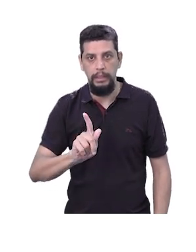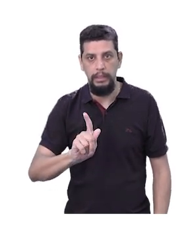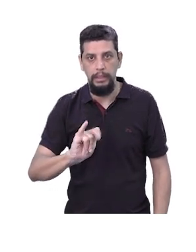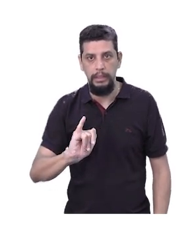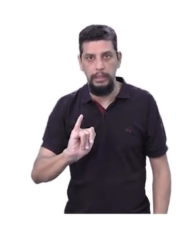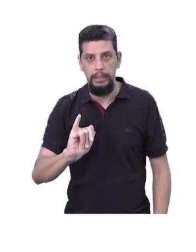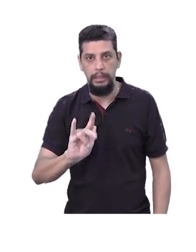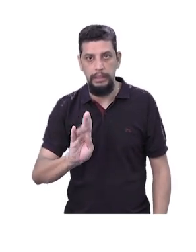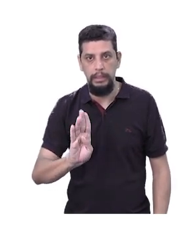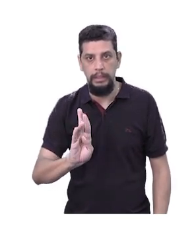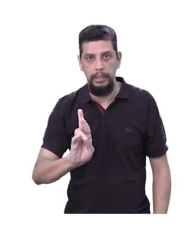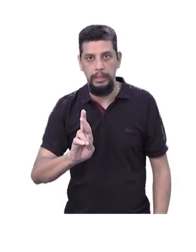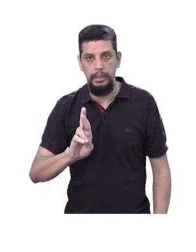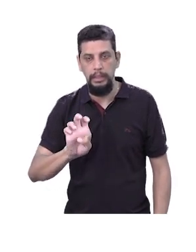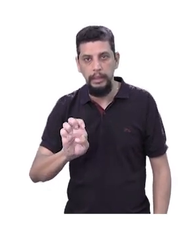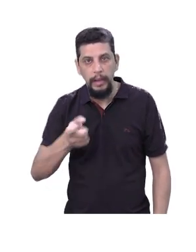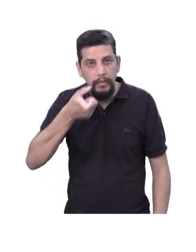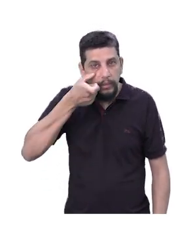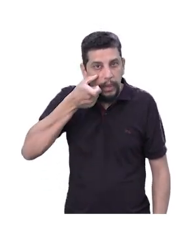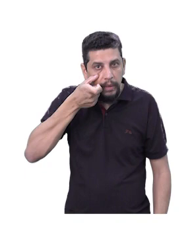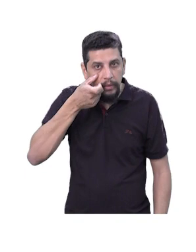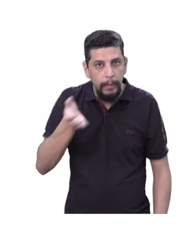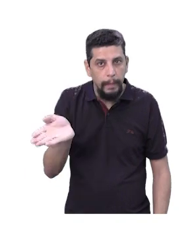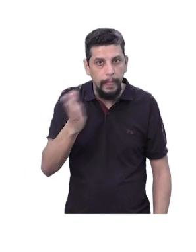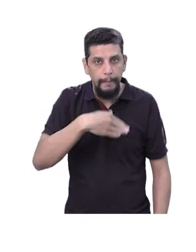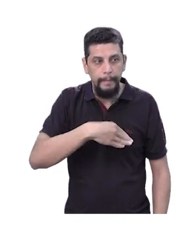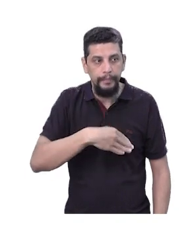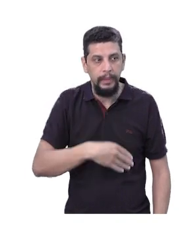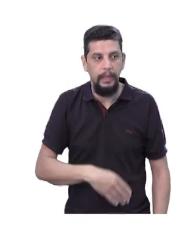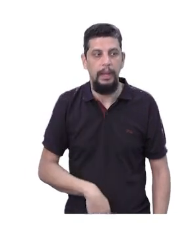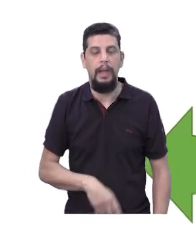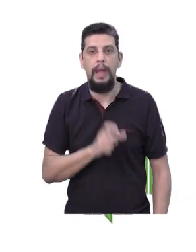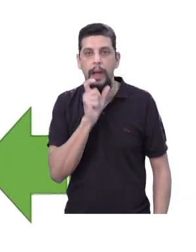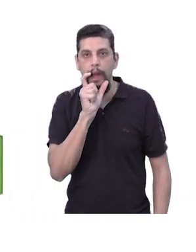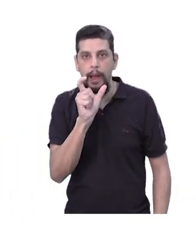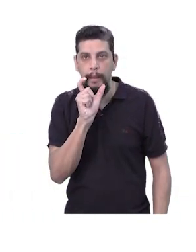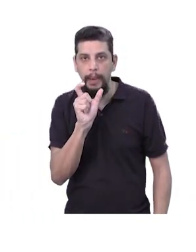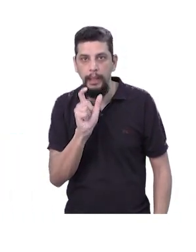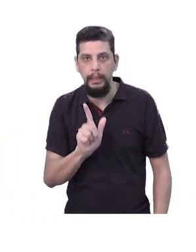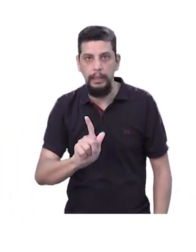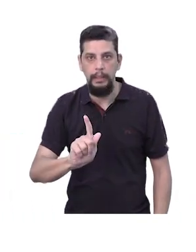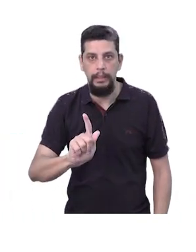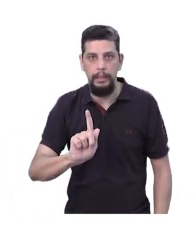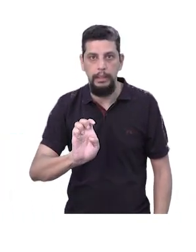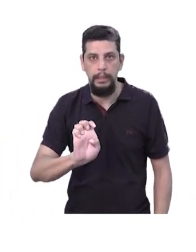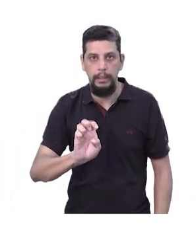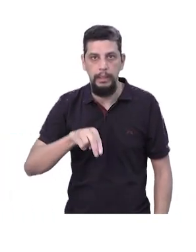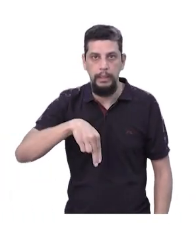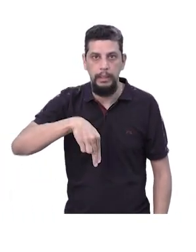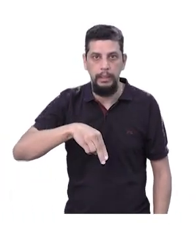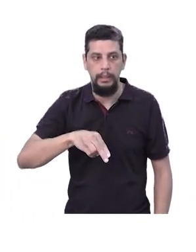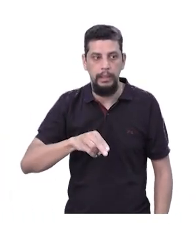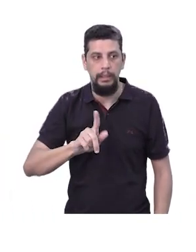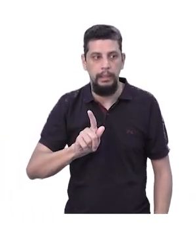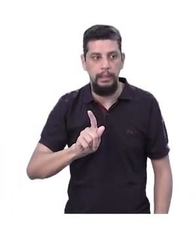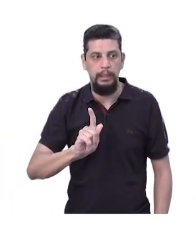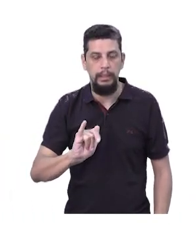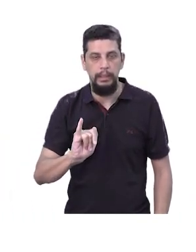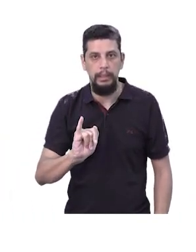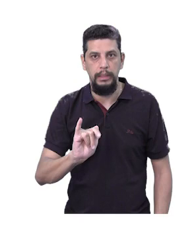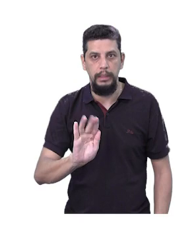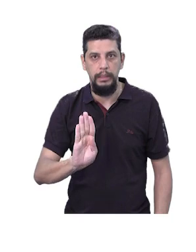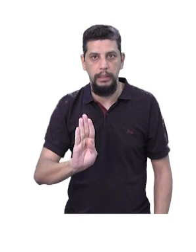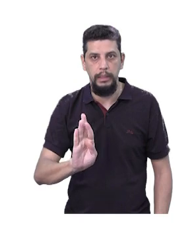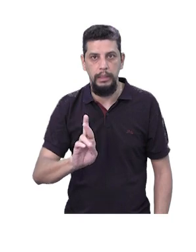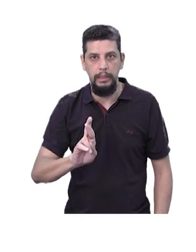Gengibre. Vamos ver? Colocaram? É? Vamos conferir? Vamos conferir? Vamos conferir. Olha lá, é a palavra...